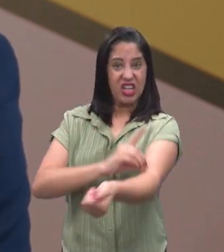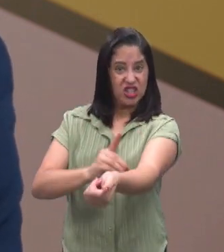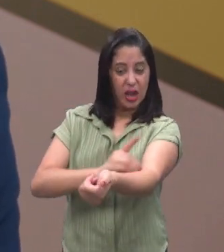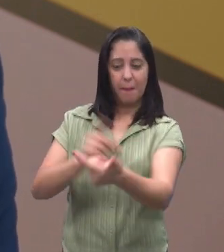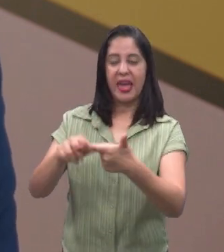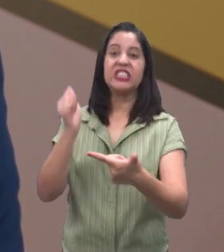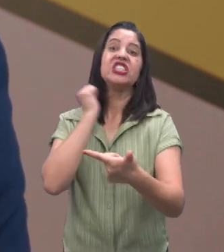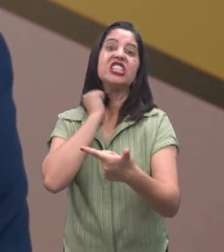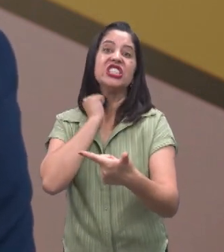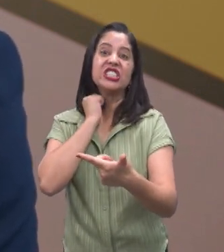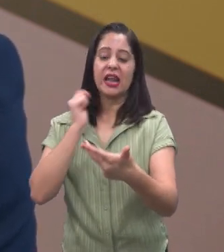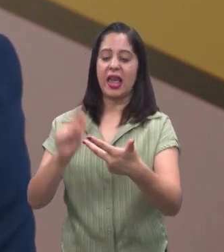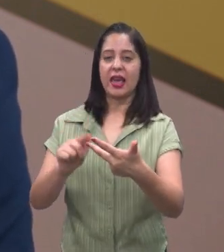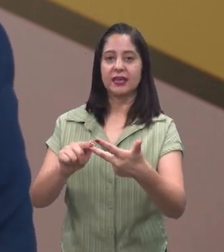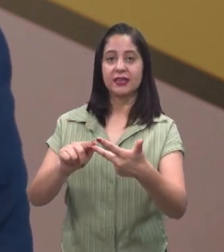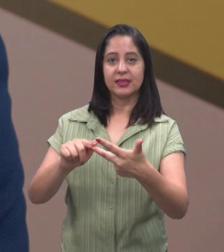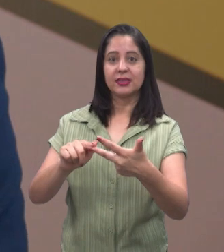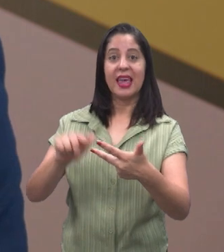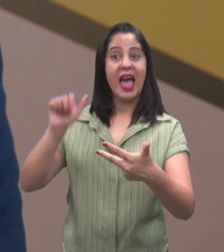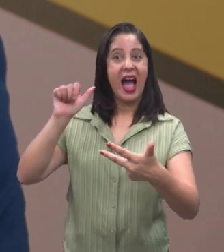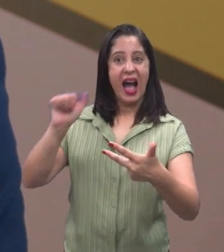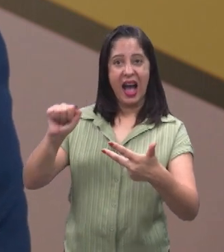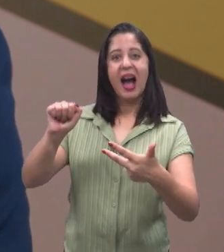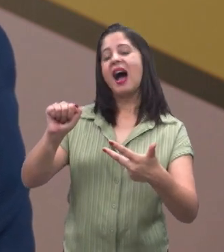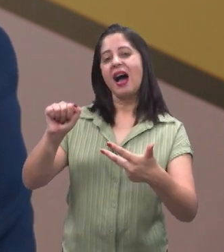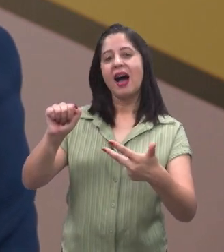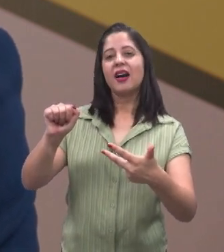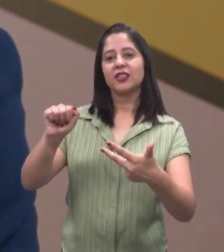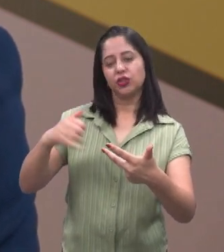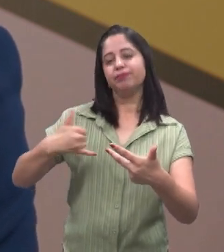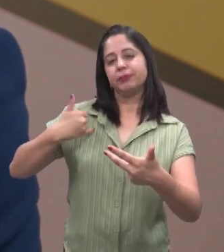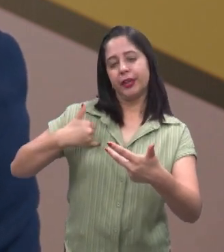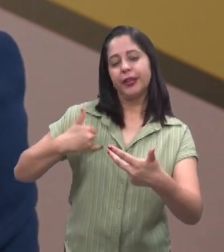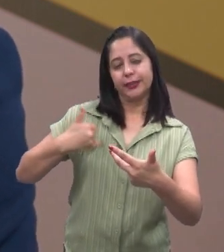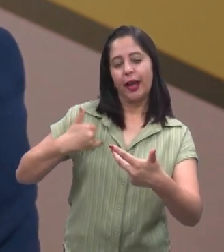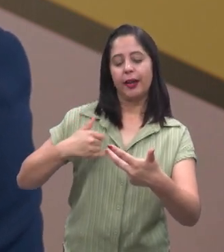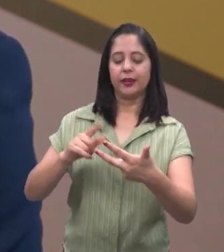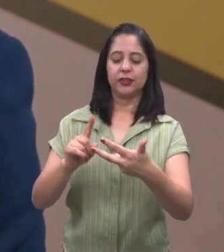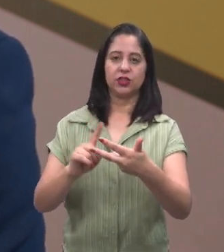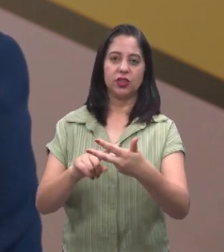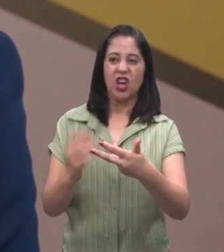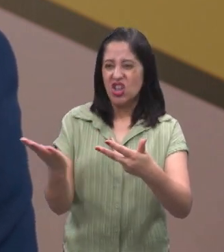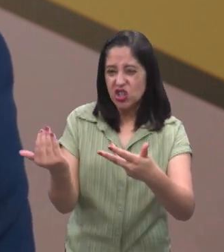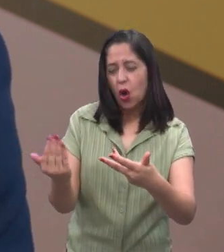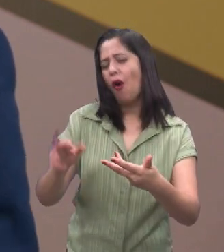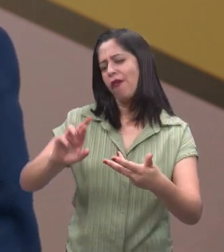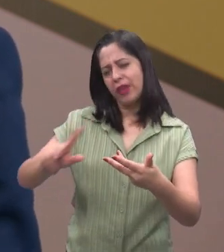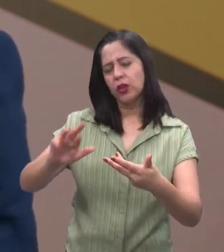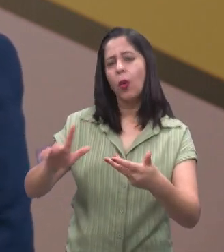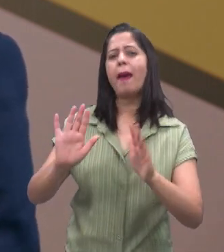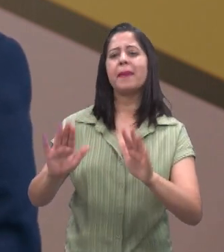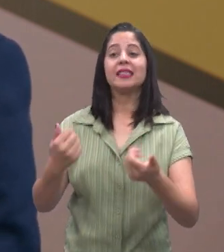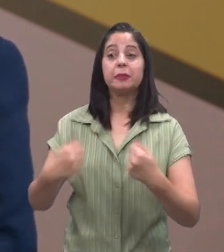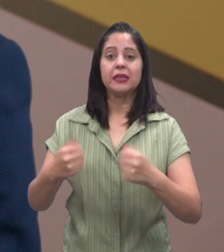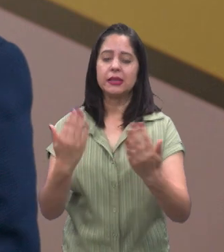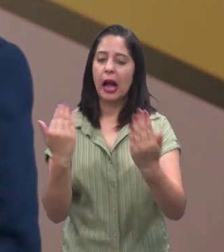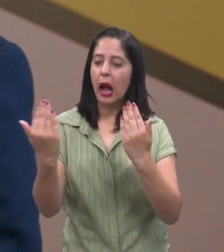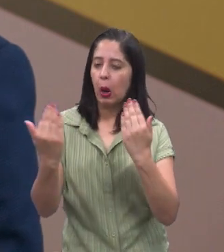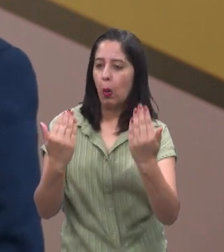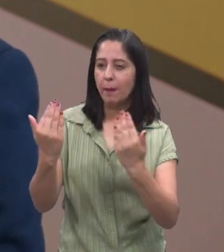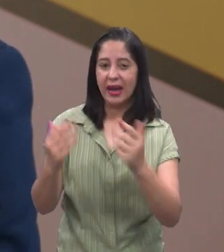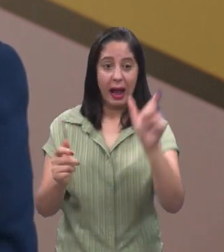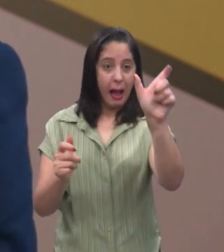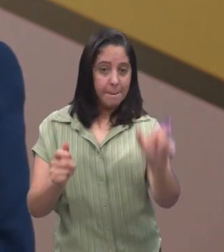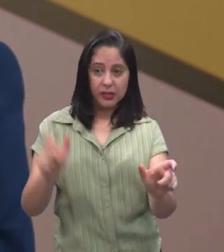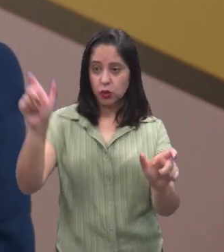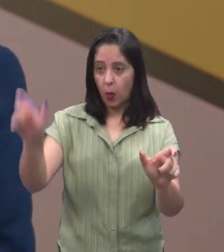de estresse, A de idade em inglês, age. Não é que você vai ficar mais jovem, mas você compara pessoas da mesma idade, uma que